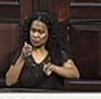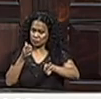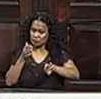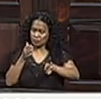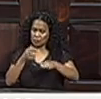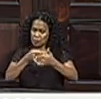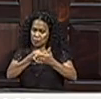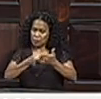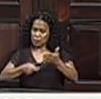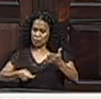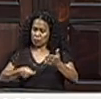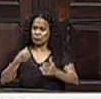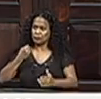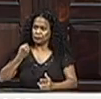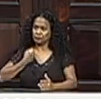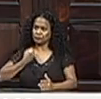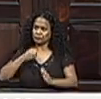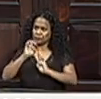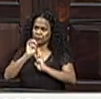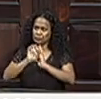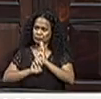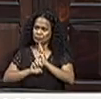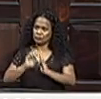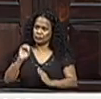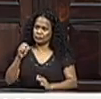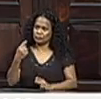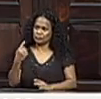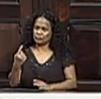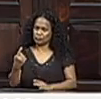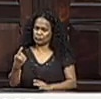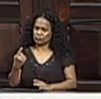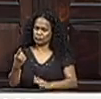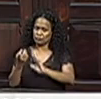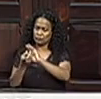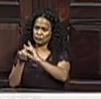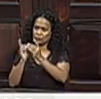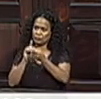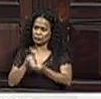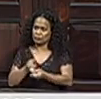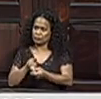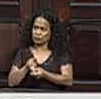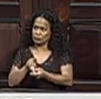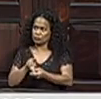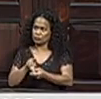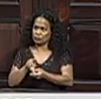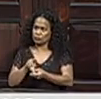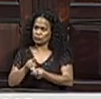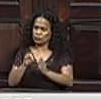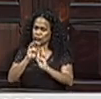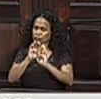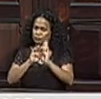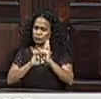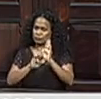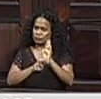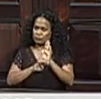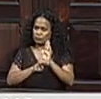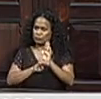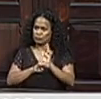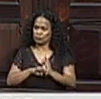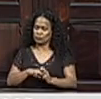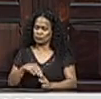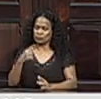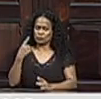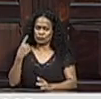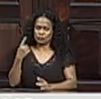das emendas a emenda número 1, colocando ela como contrário. Não. Pela ordem, presidente. 1 e 3, é